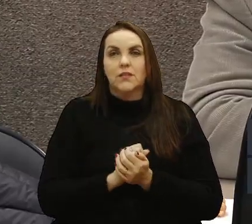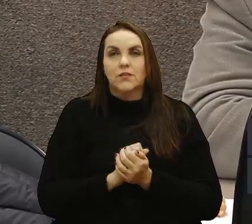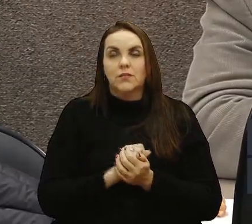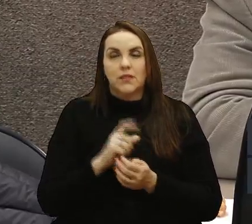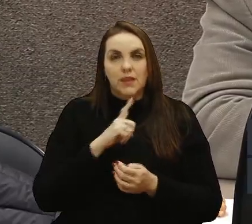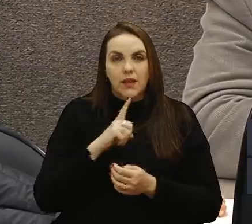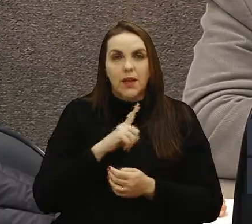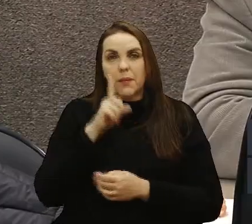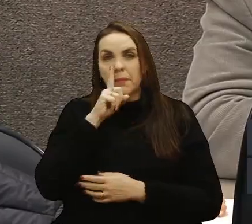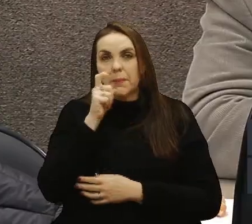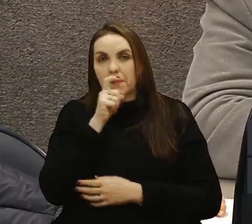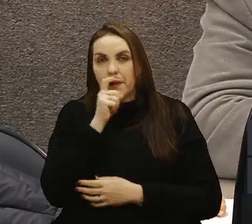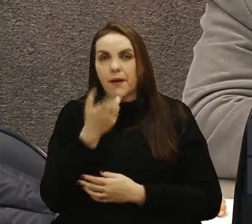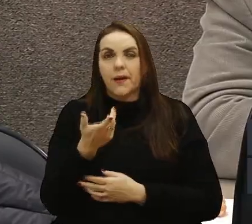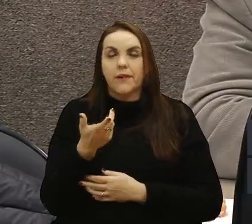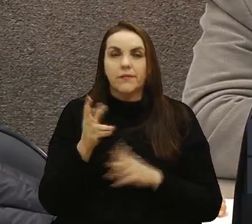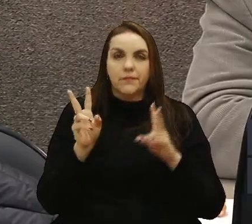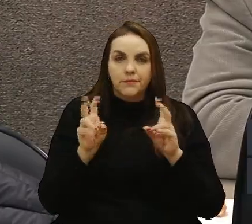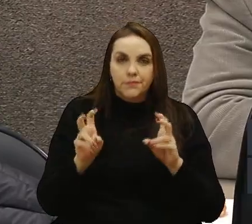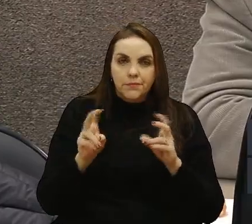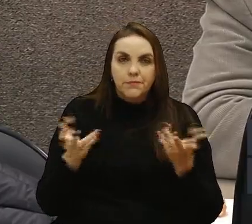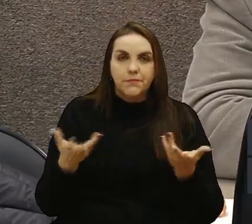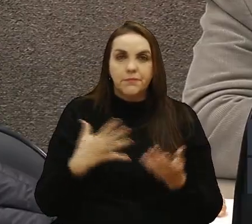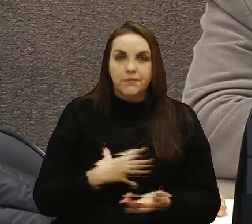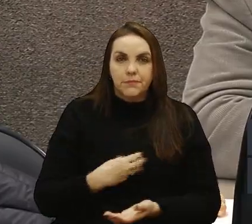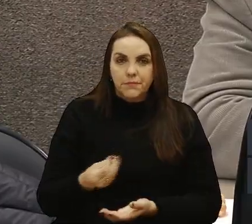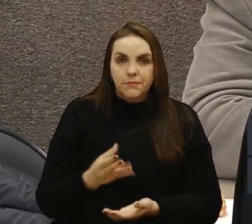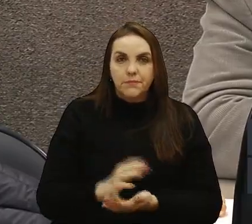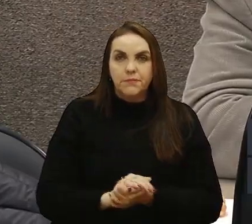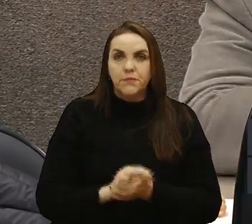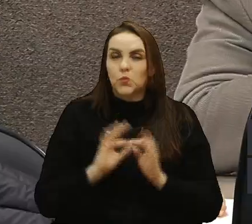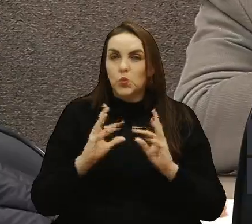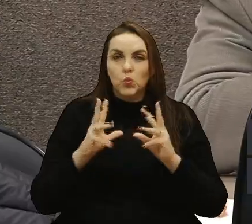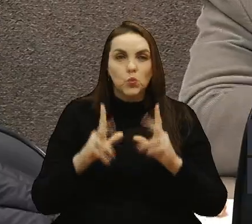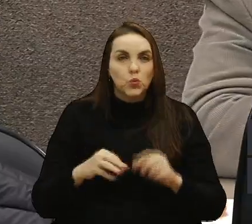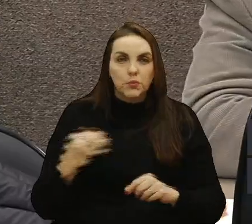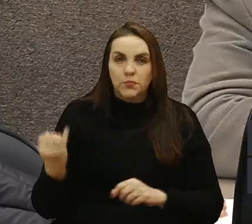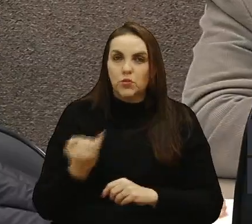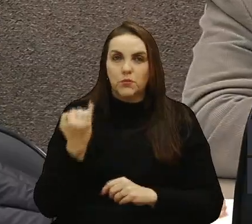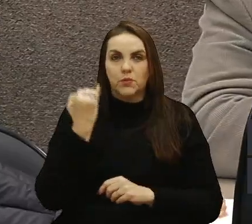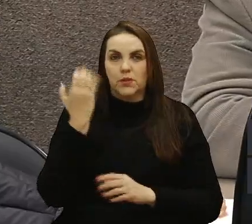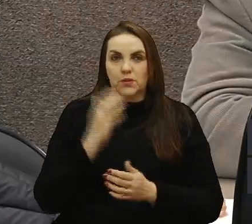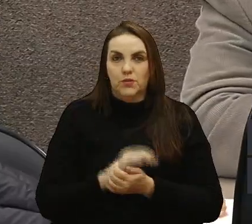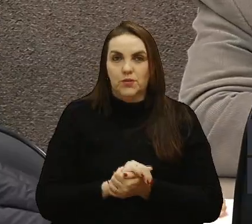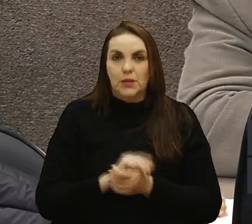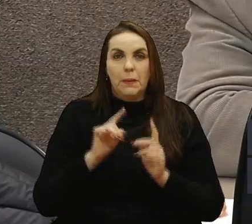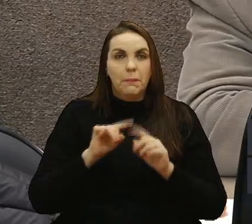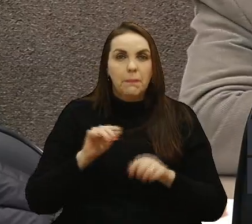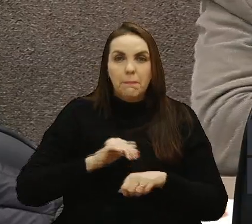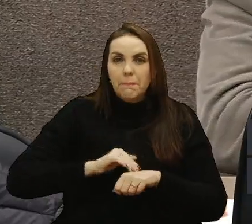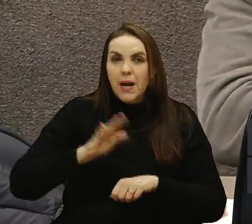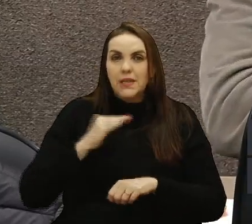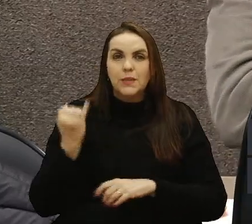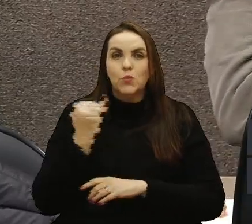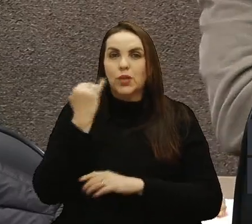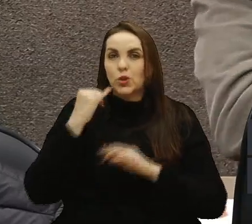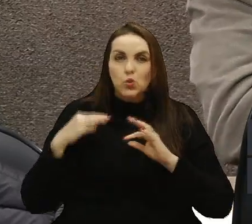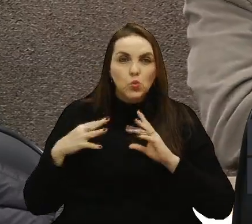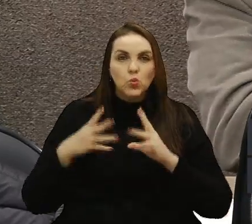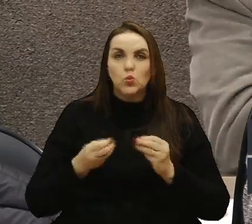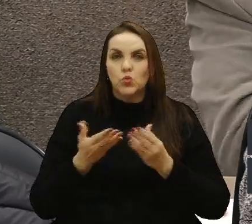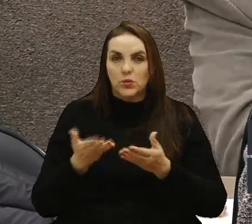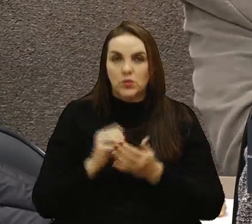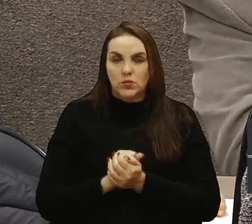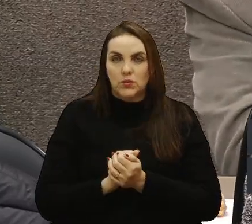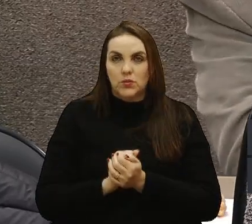e pais nesta questão com seus filhos. Tudo foi importantíssimo. Mas o mais importante de tudo isso, que